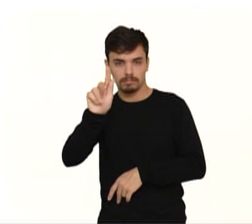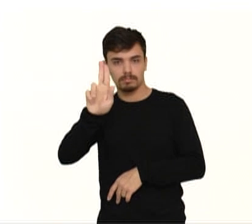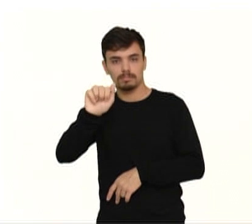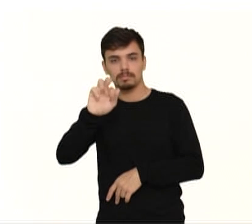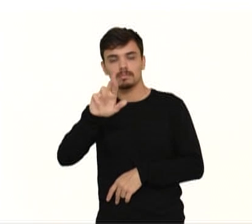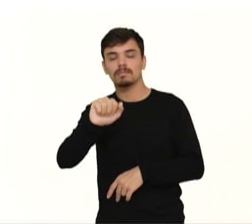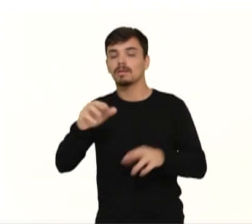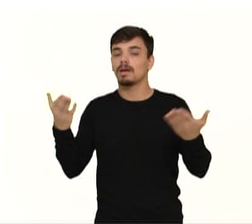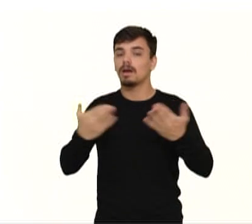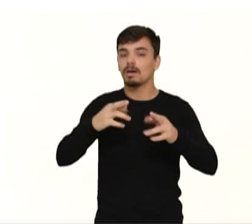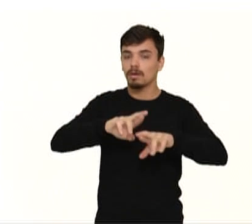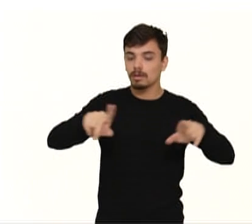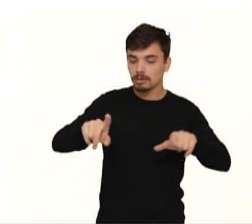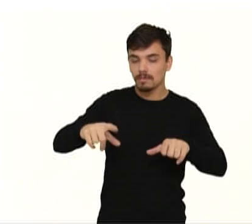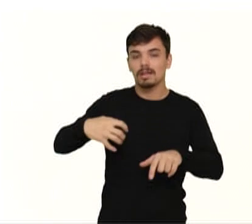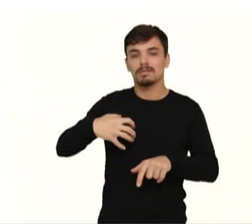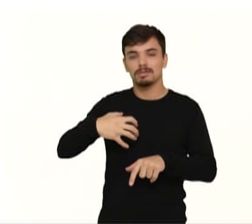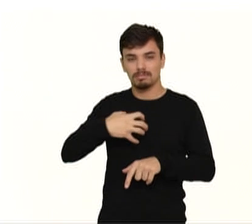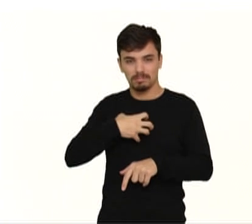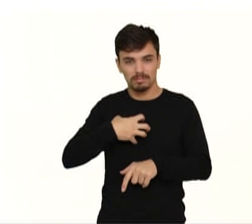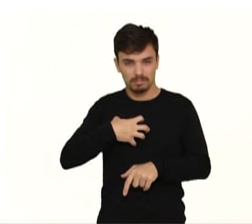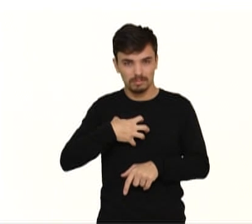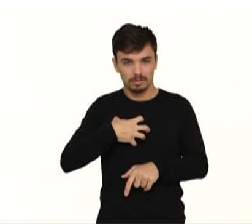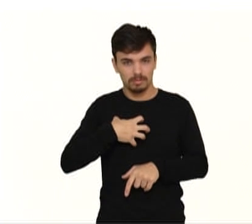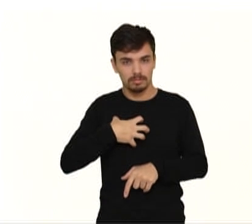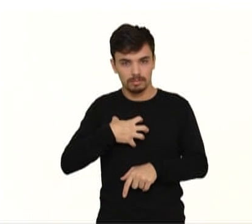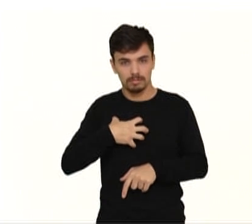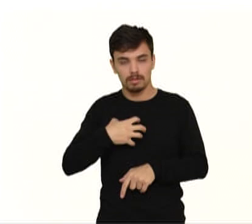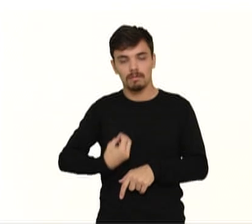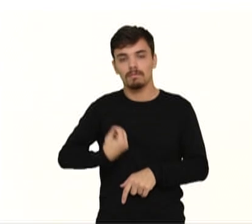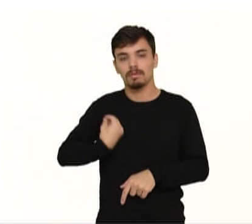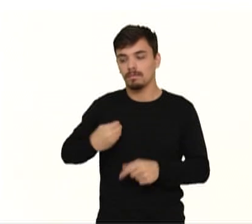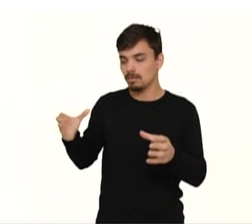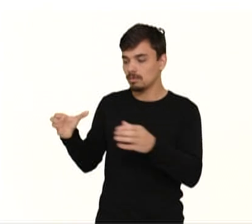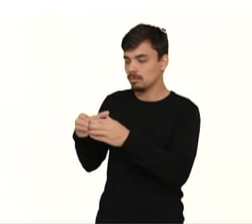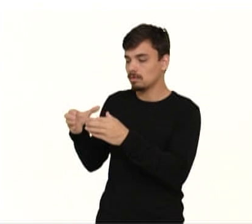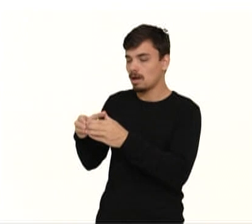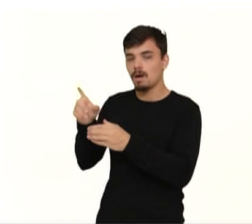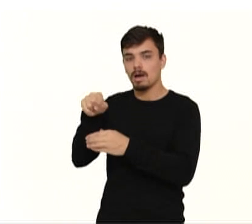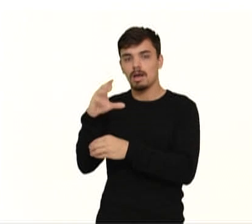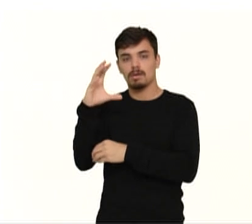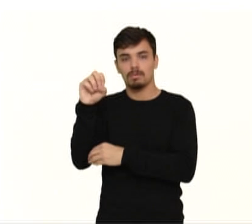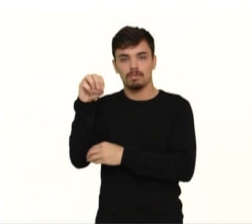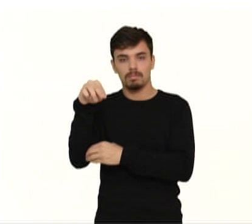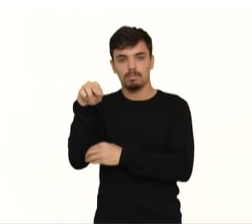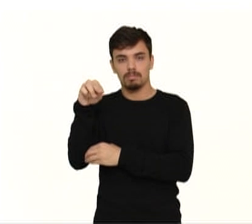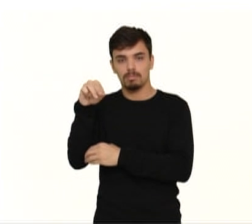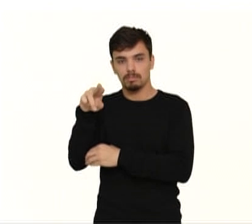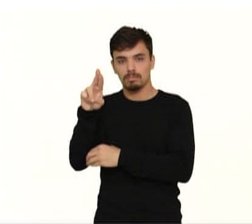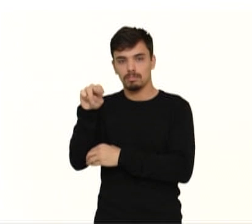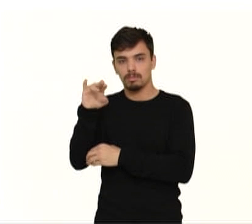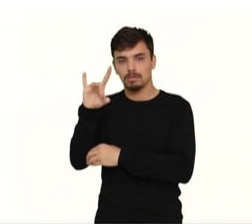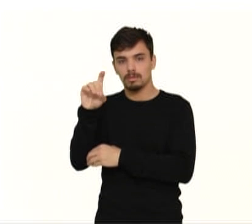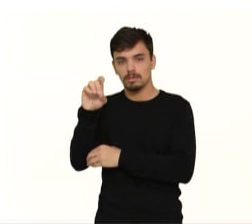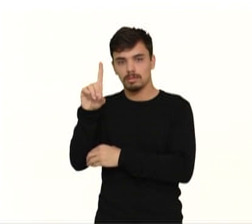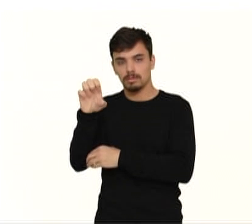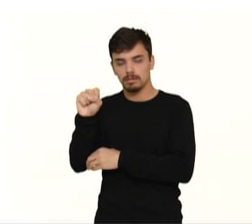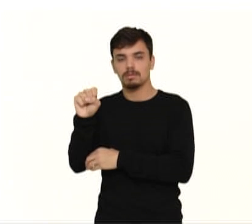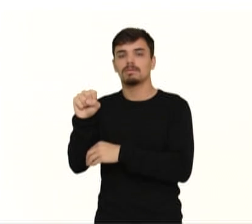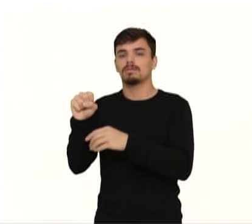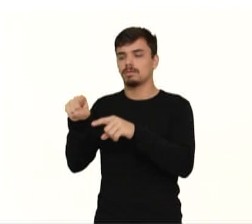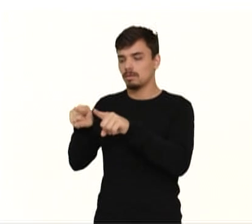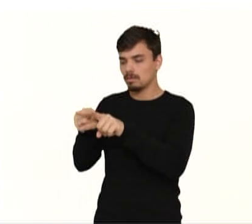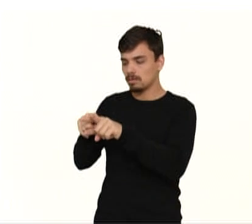espécies diferentes que interagem, que vivem no mesmo local, a gente chama de comunidade, que é o que a gente está vendo ali, ó. O lobo-guará, que está ali